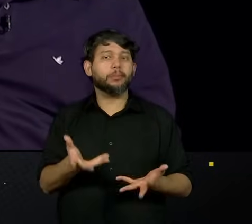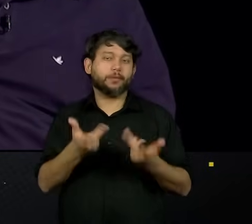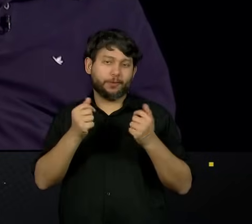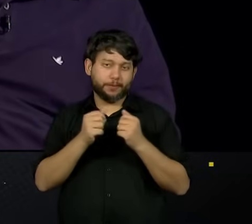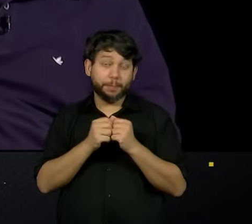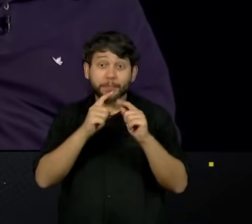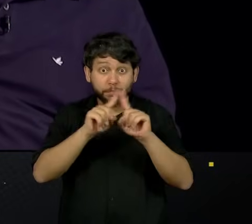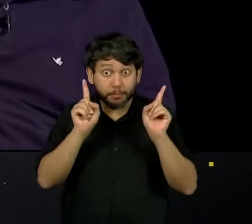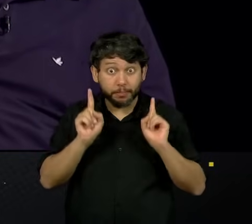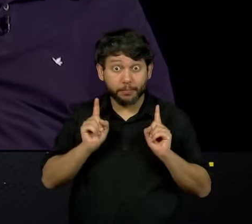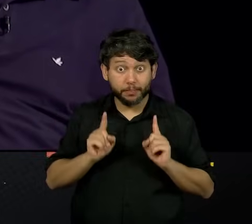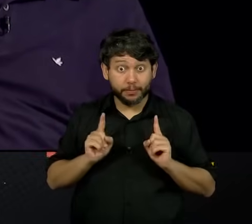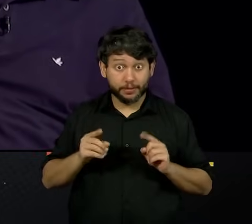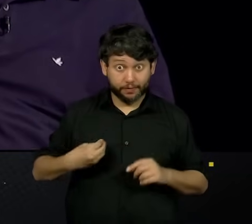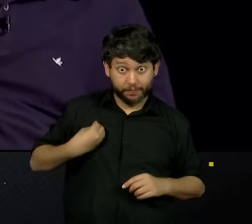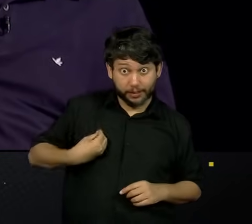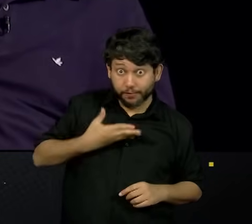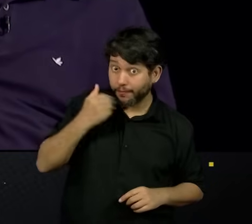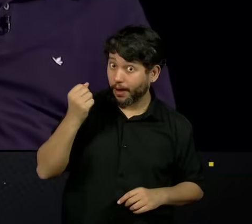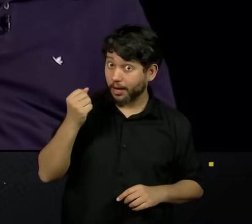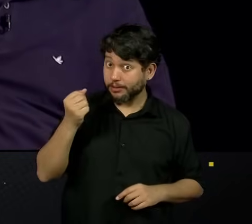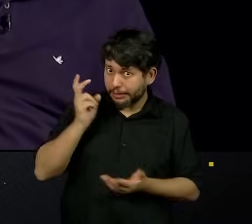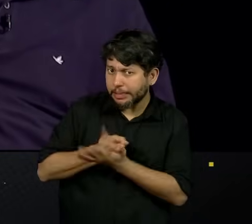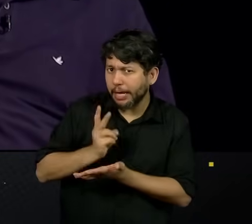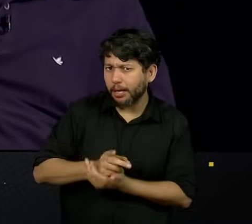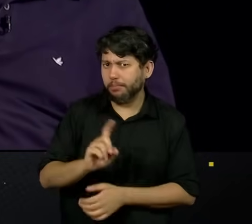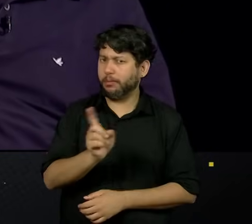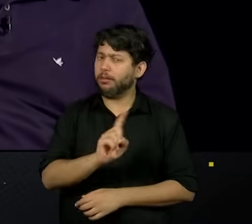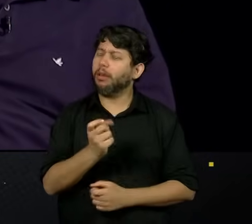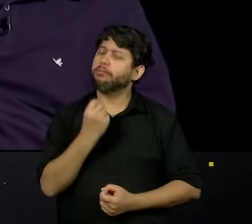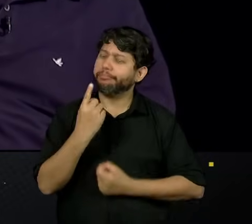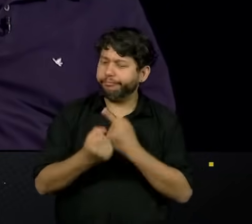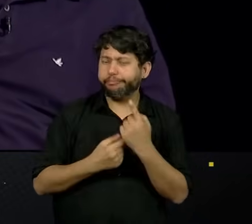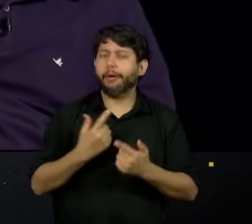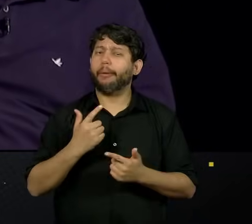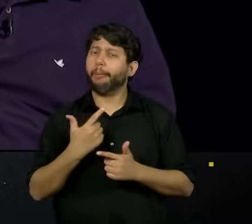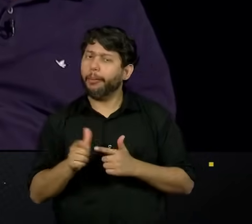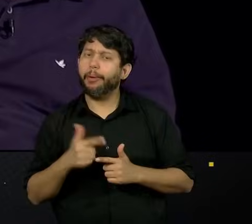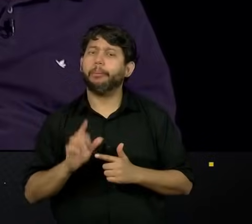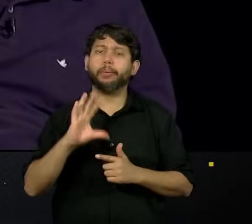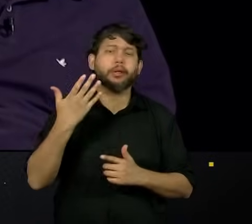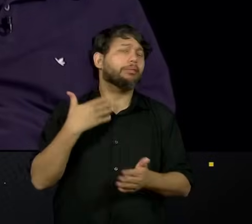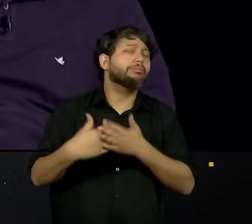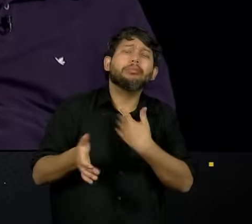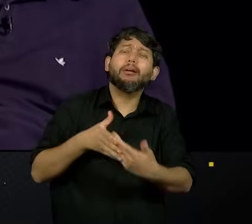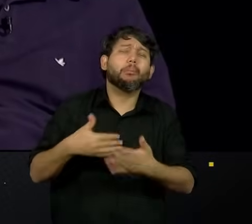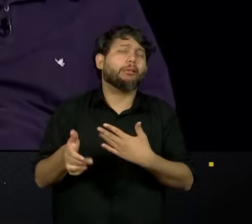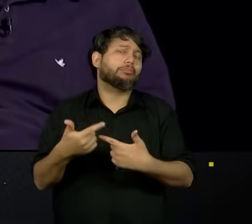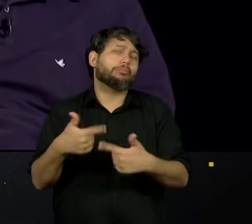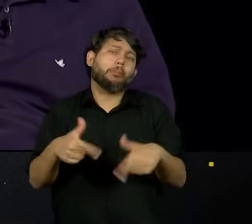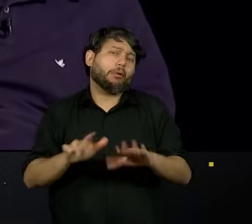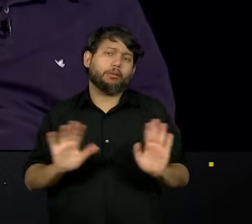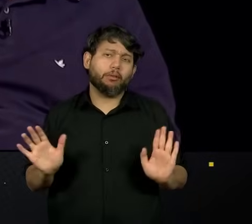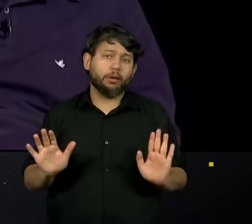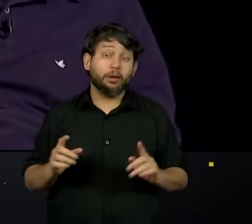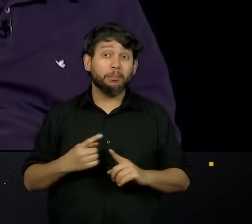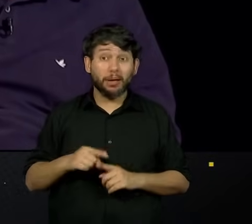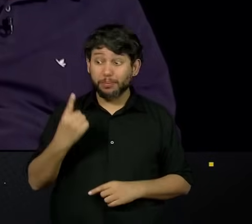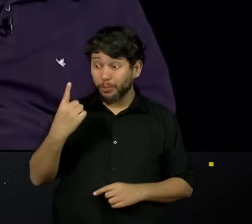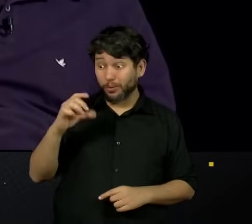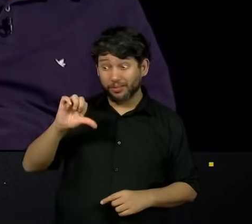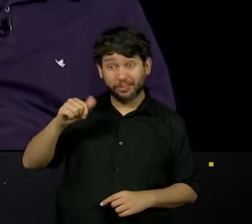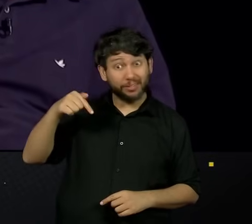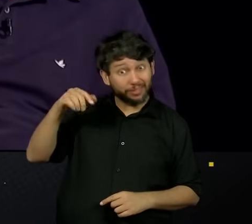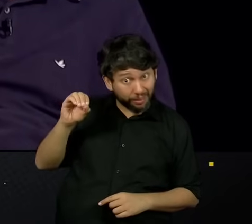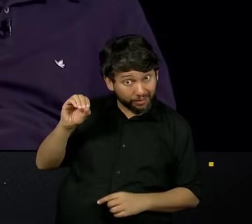claro que a vida nem sempre é fácil, né? Para todos nós, independente da profissão que nós escolhemos. Mas nos anos 70,